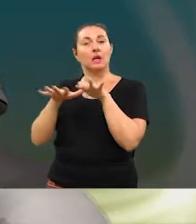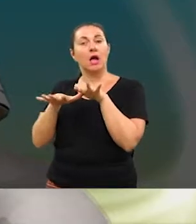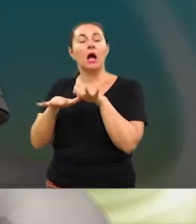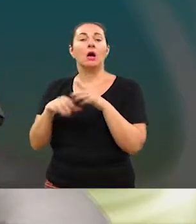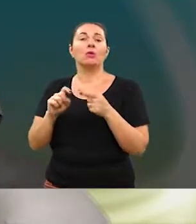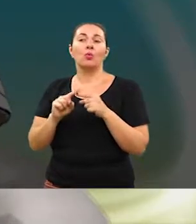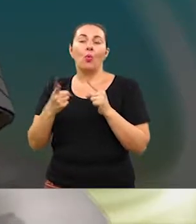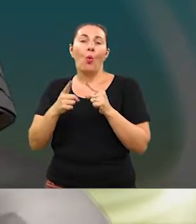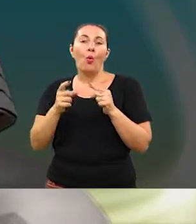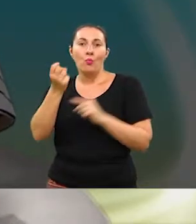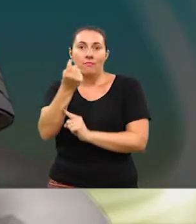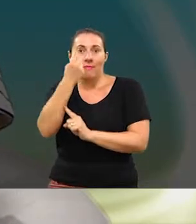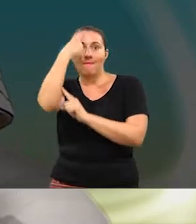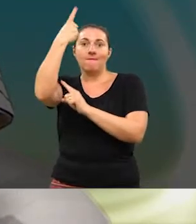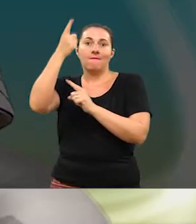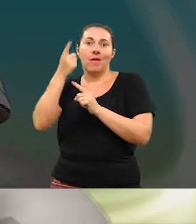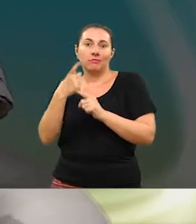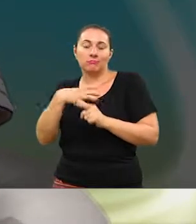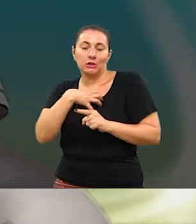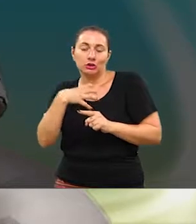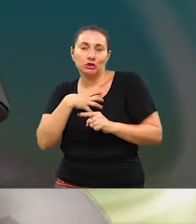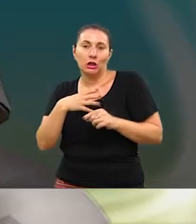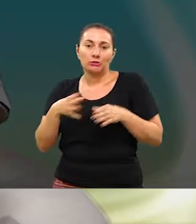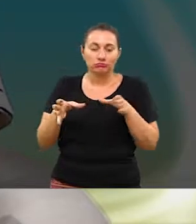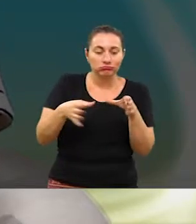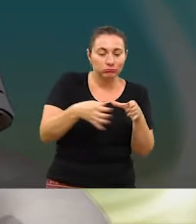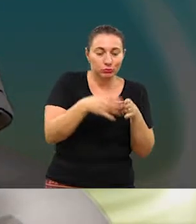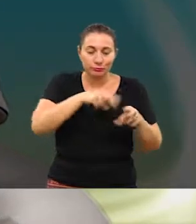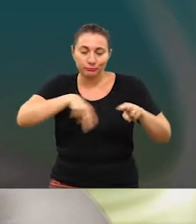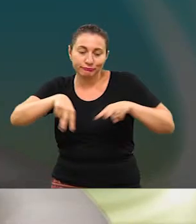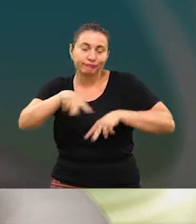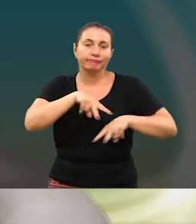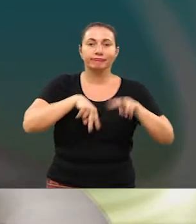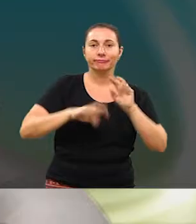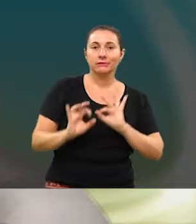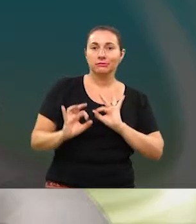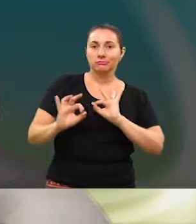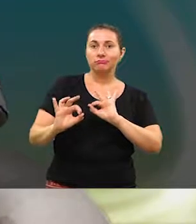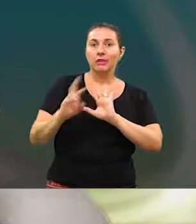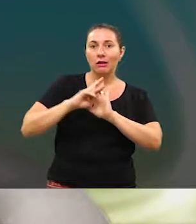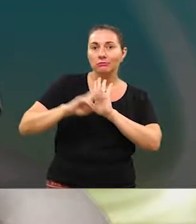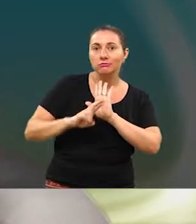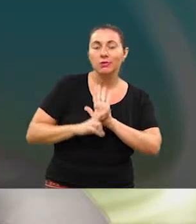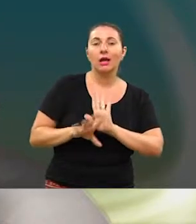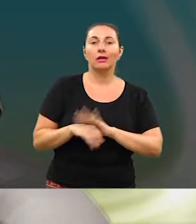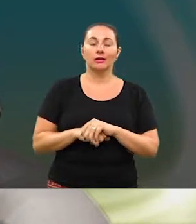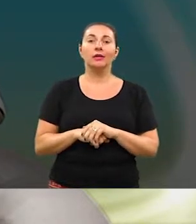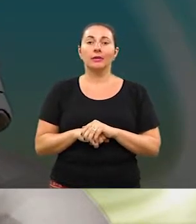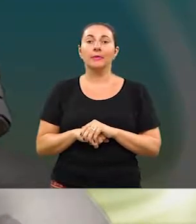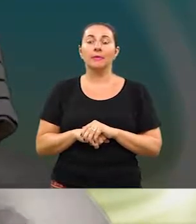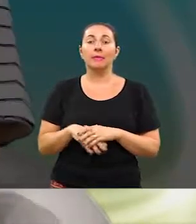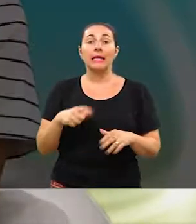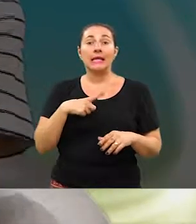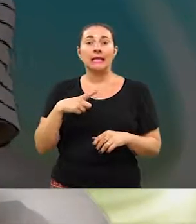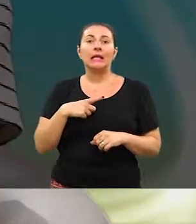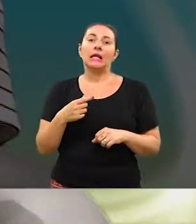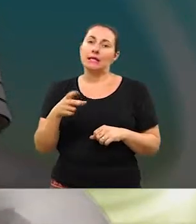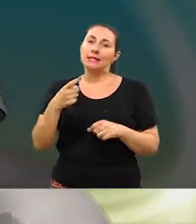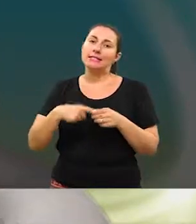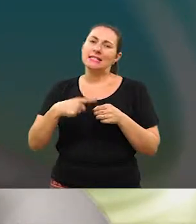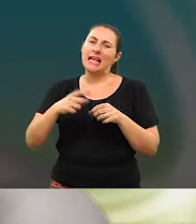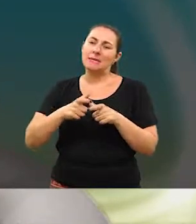coreógrafo. Isso tudo mais de espetáculos maiores, né? Então, essas carreiras, digamos assim, elas são favorecidas em